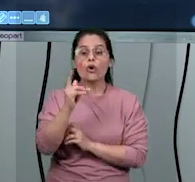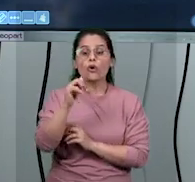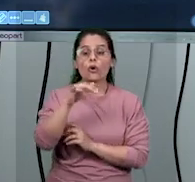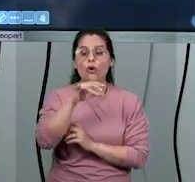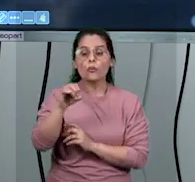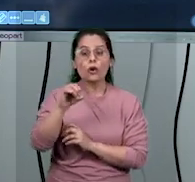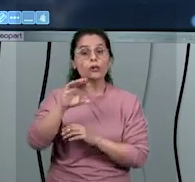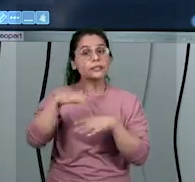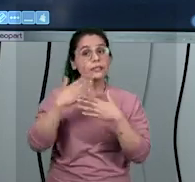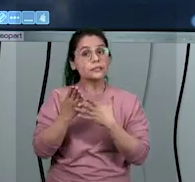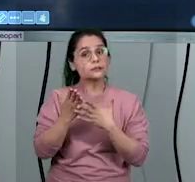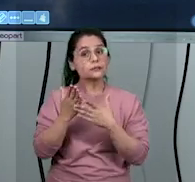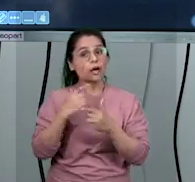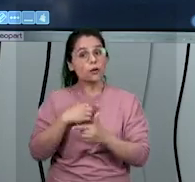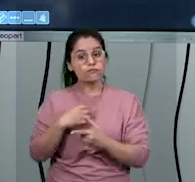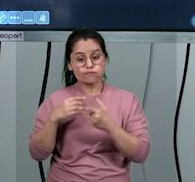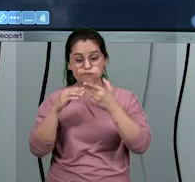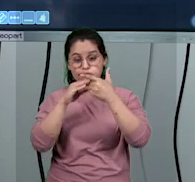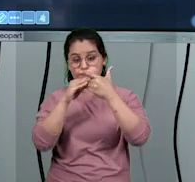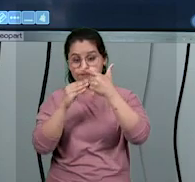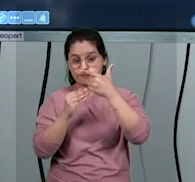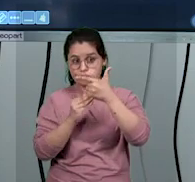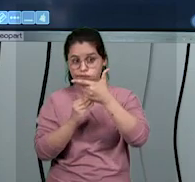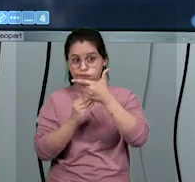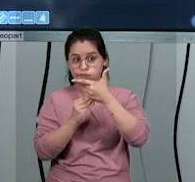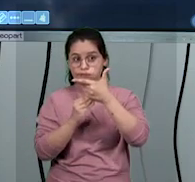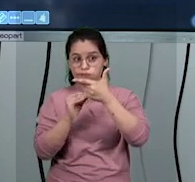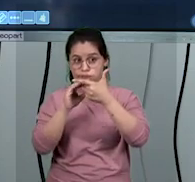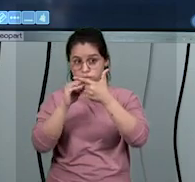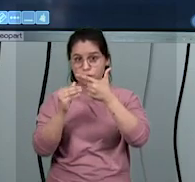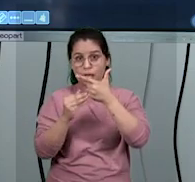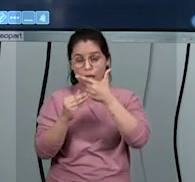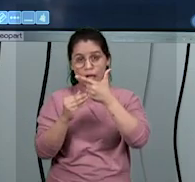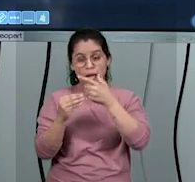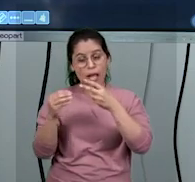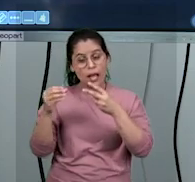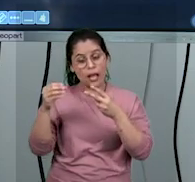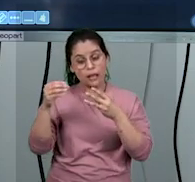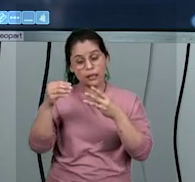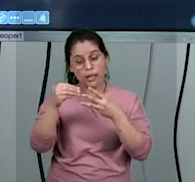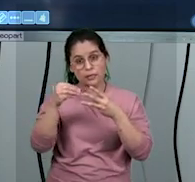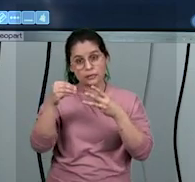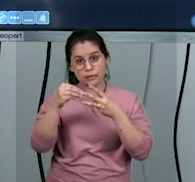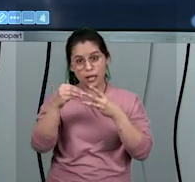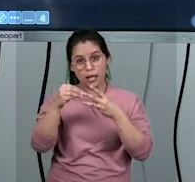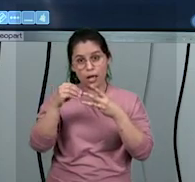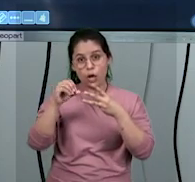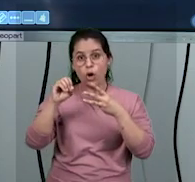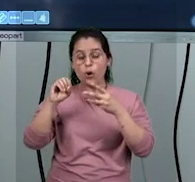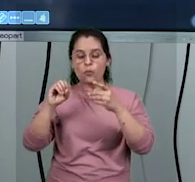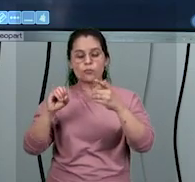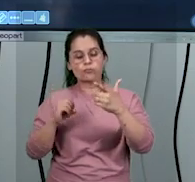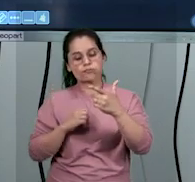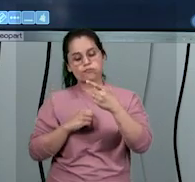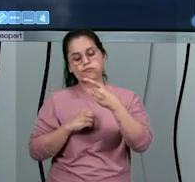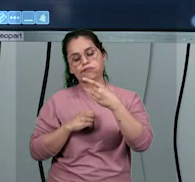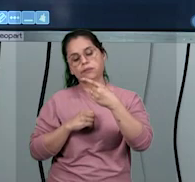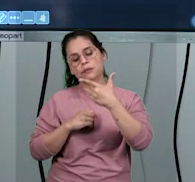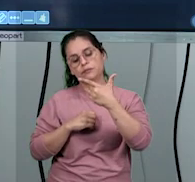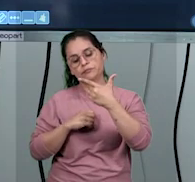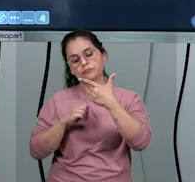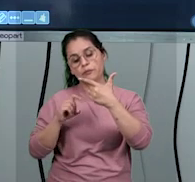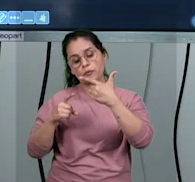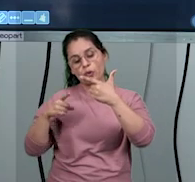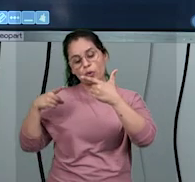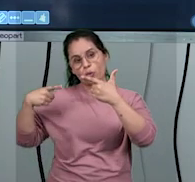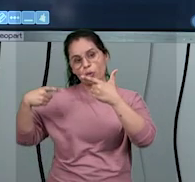os testículos vão produzir as células reprodutoras, os gametas ou espermatozoides, e